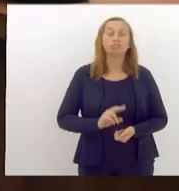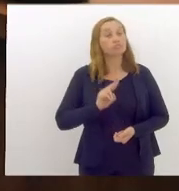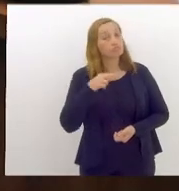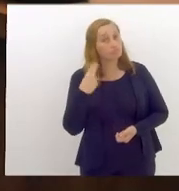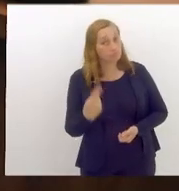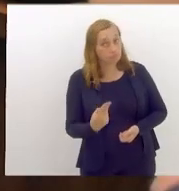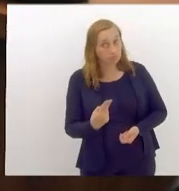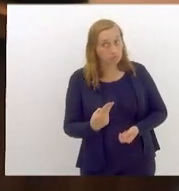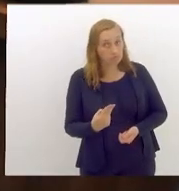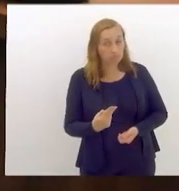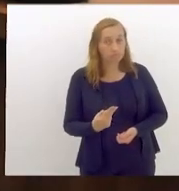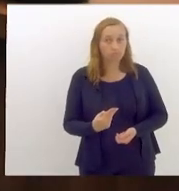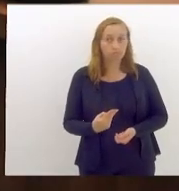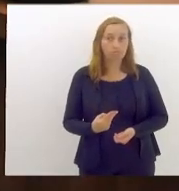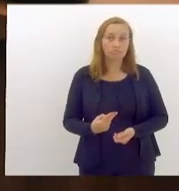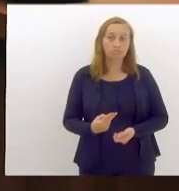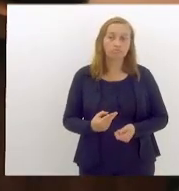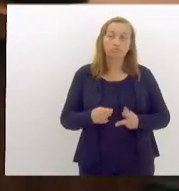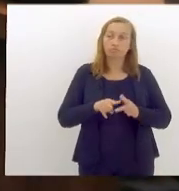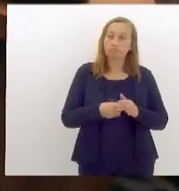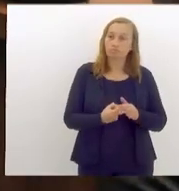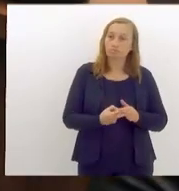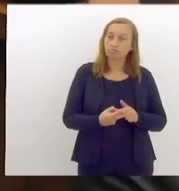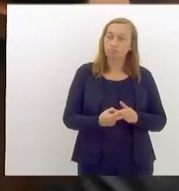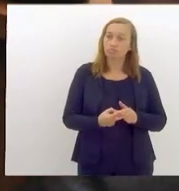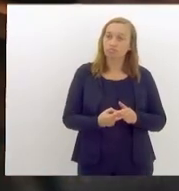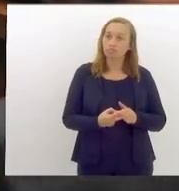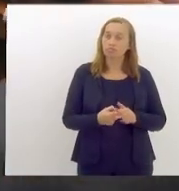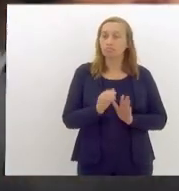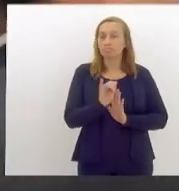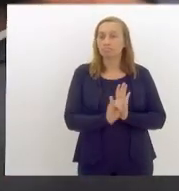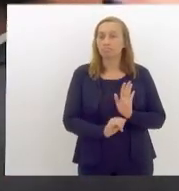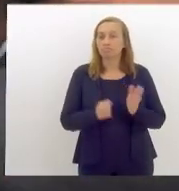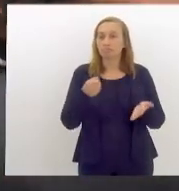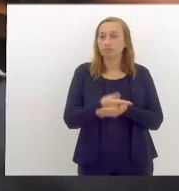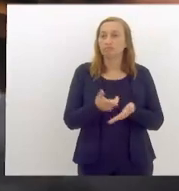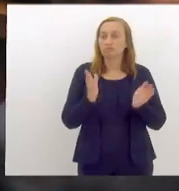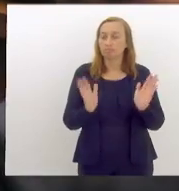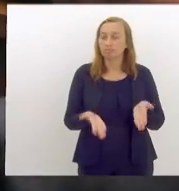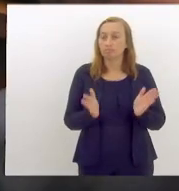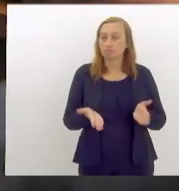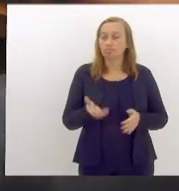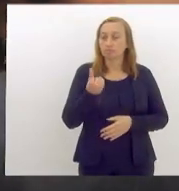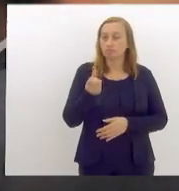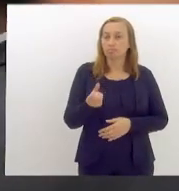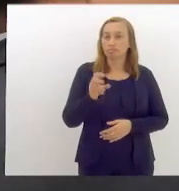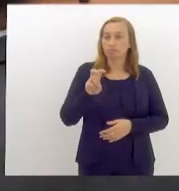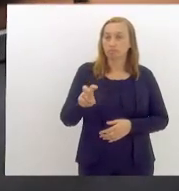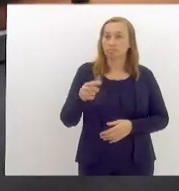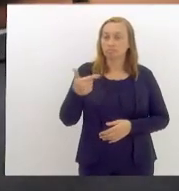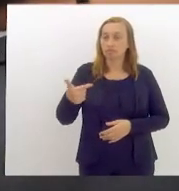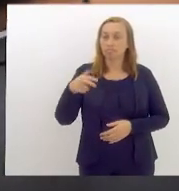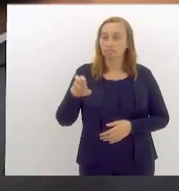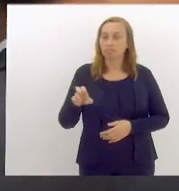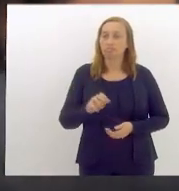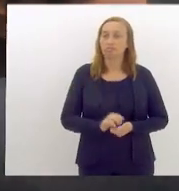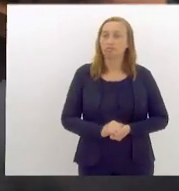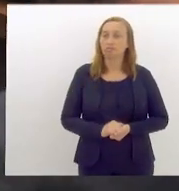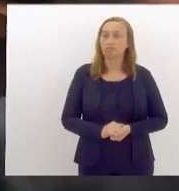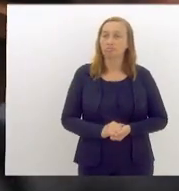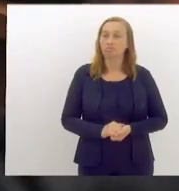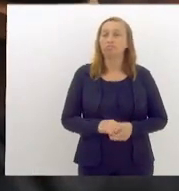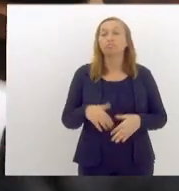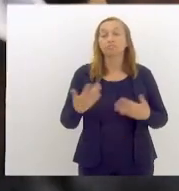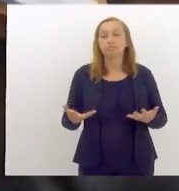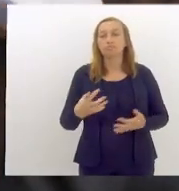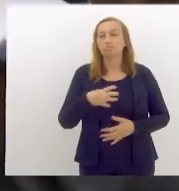ou altera-se essa redação e paga-se agora 6.525 Então